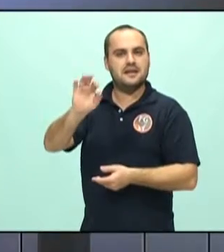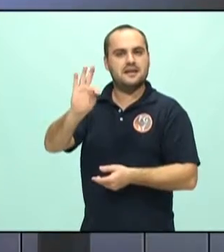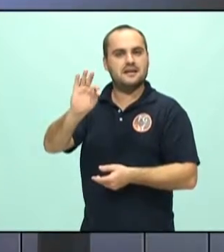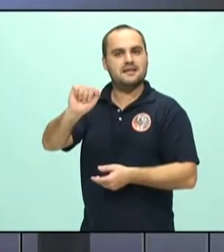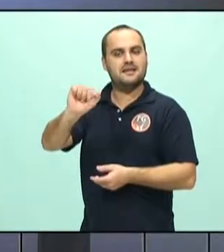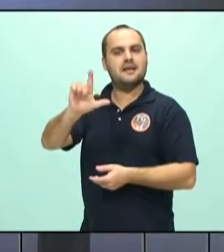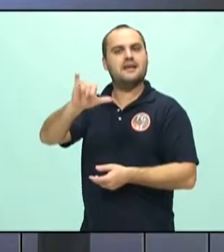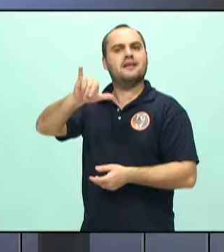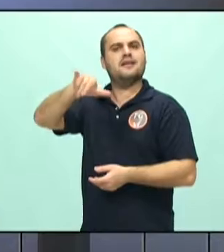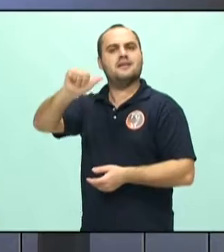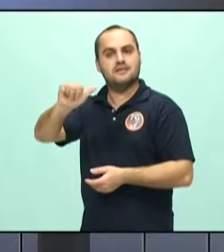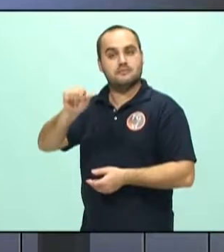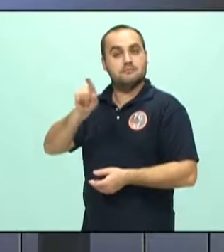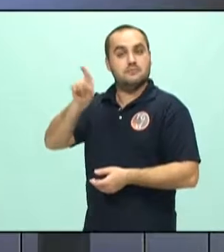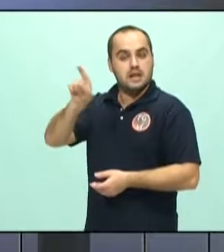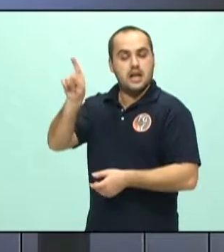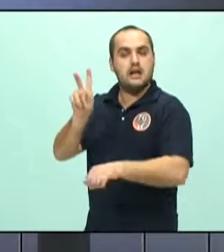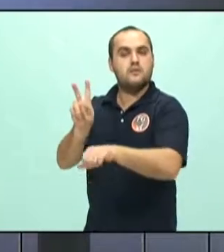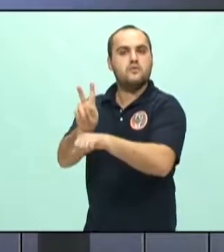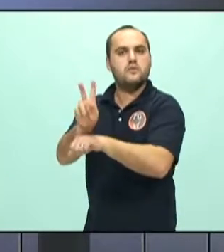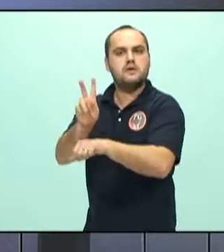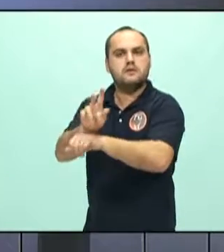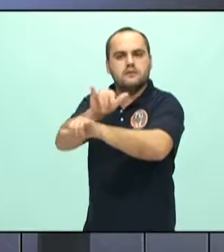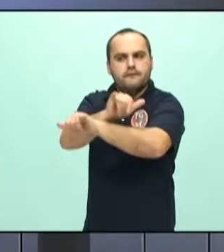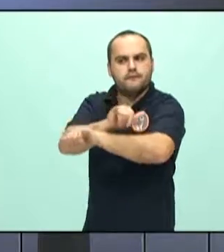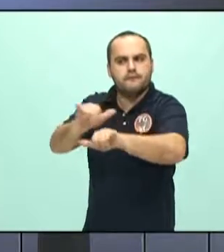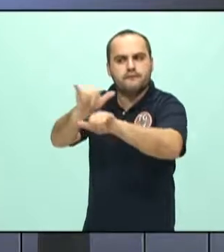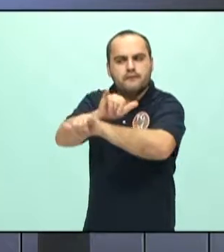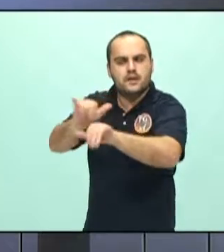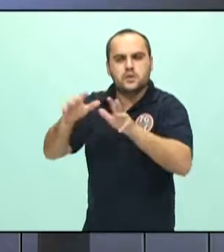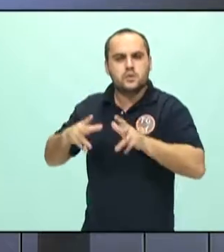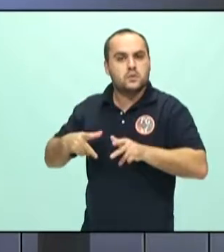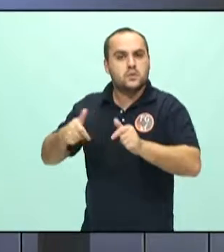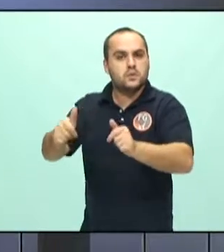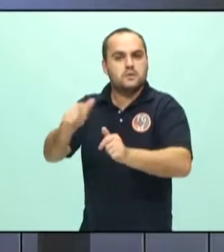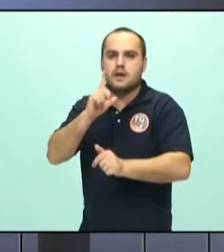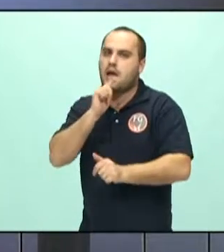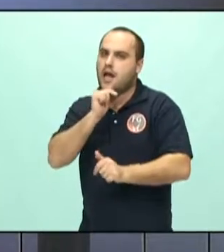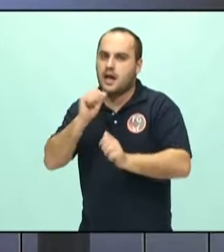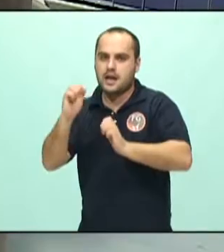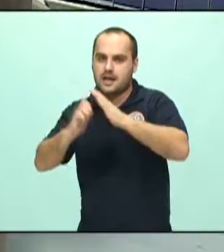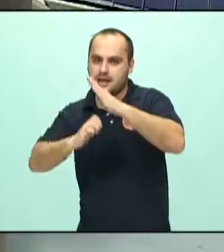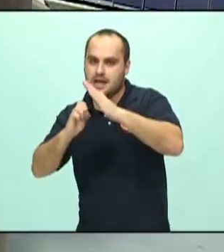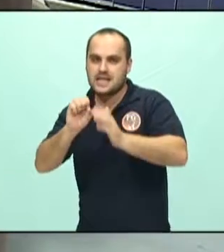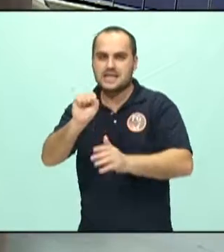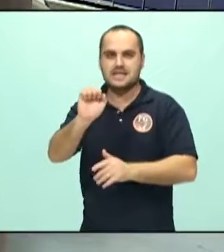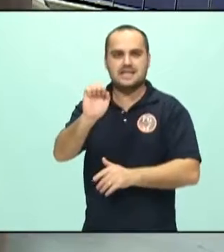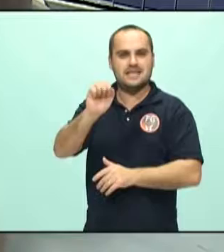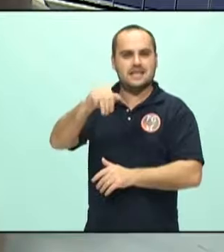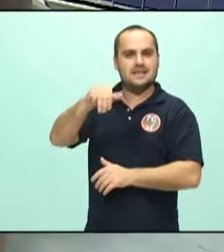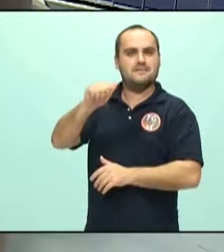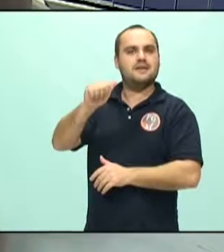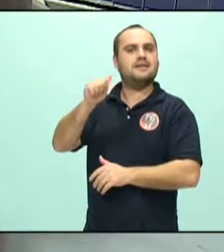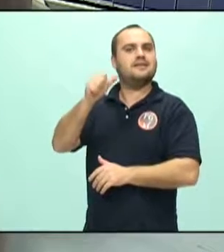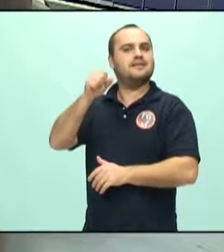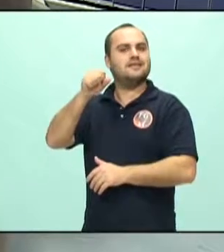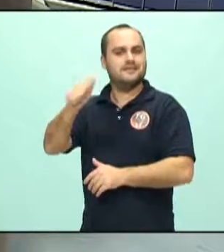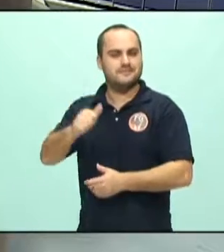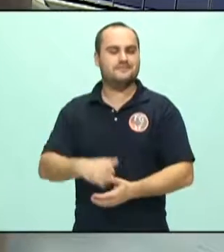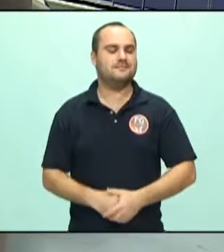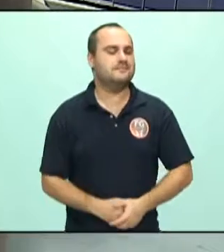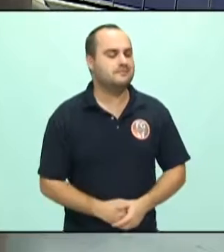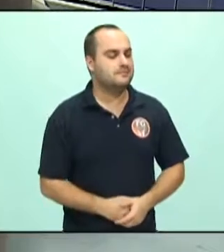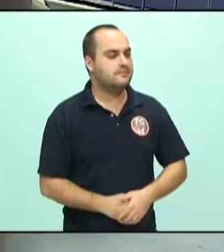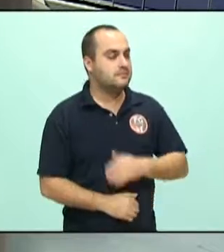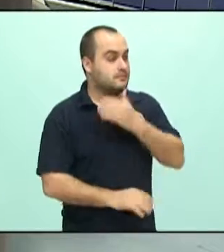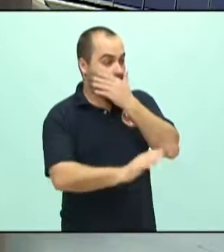batalha continuando falar ah falando a respeito da marejada é além esse seminário primeiro fórum que lhes